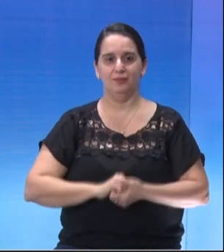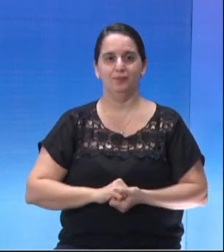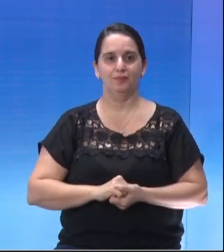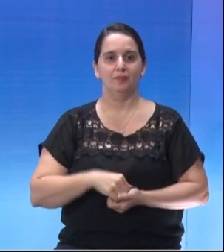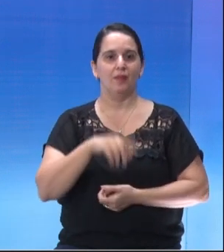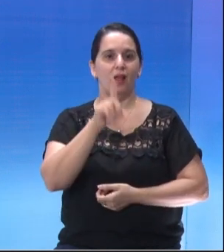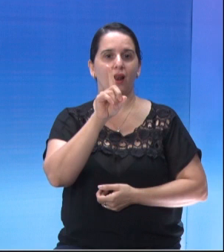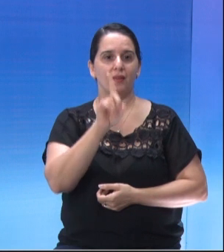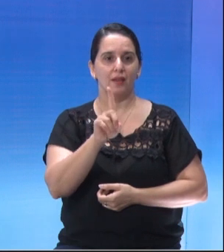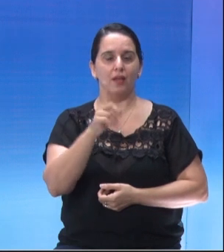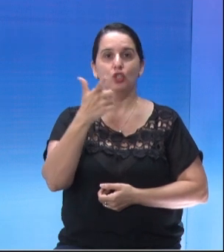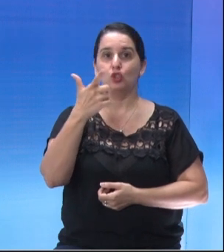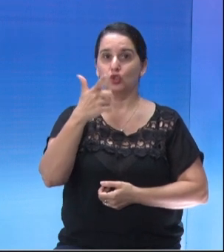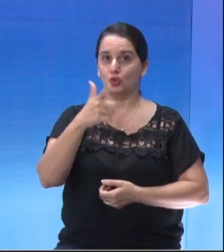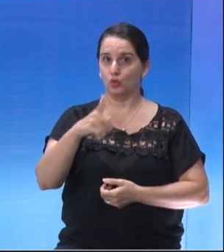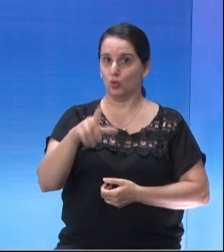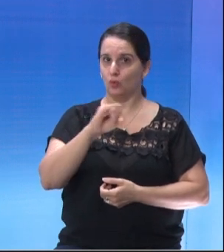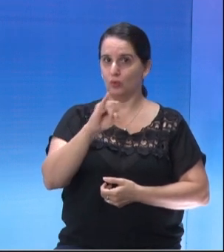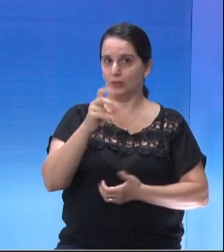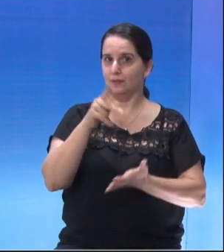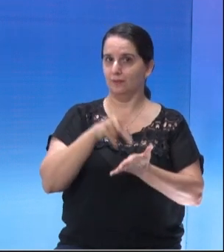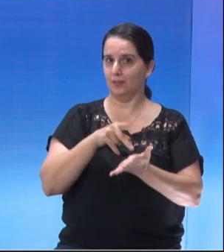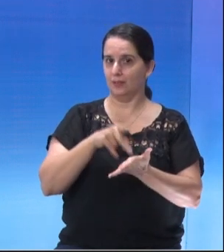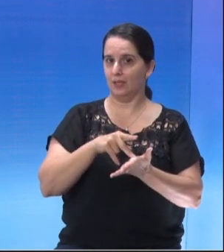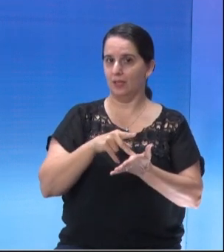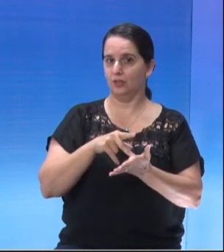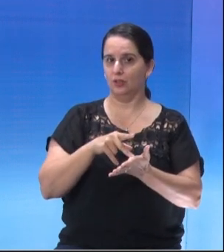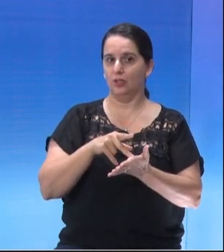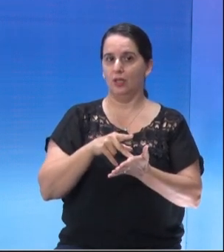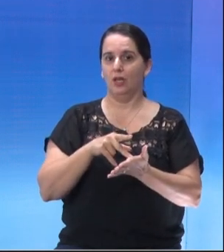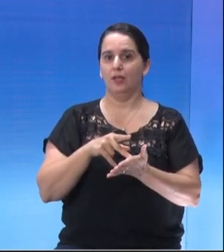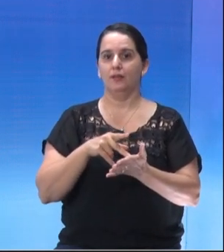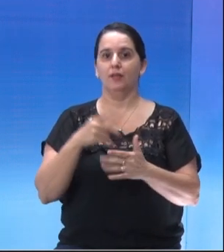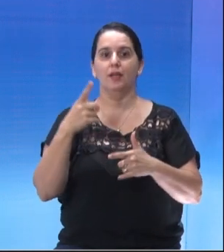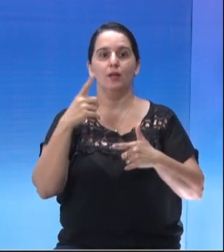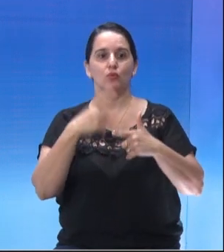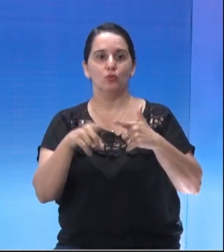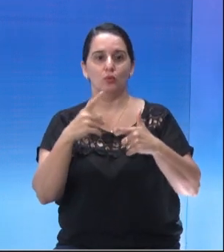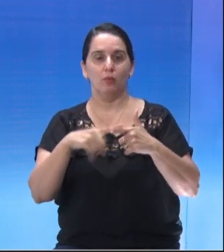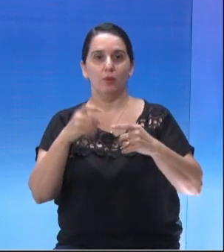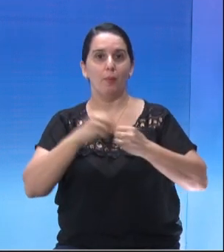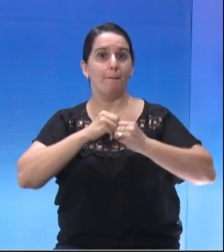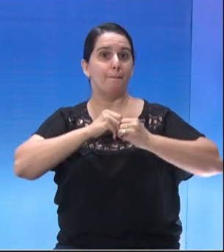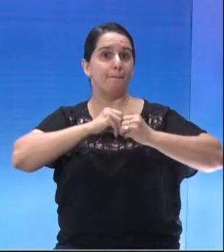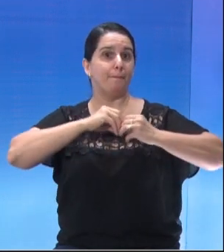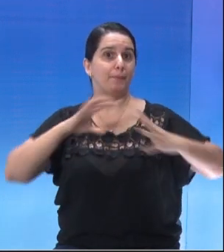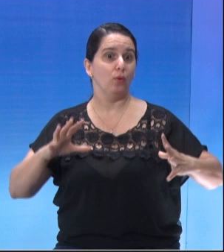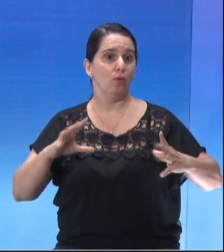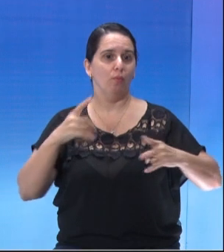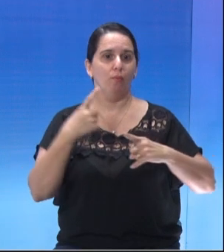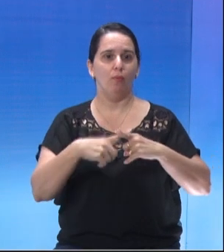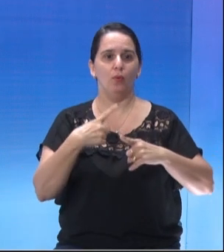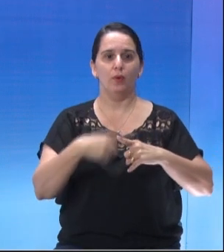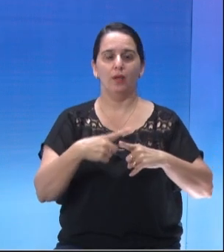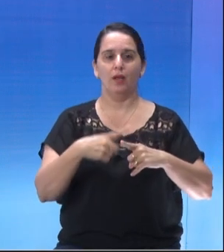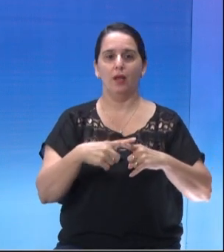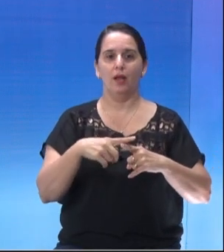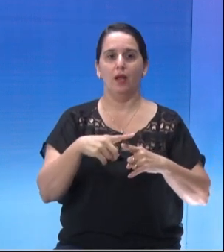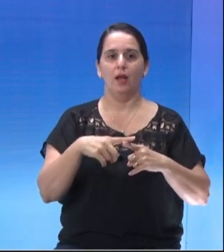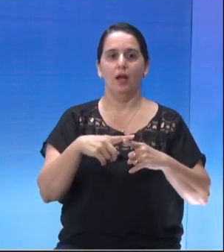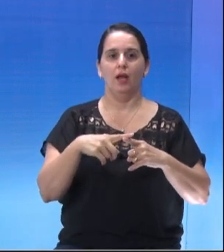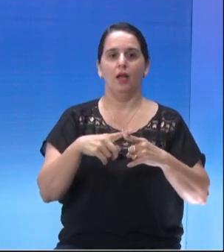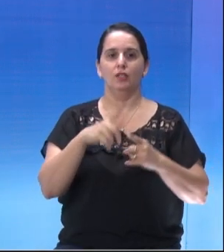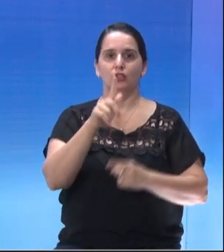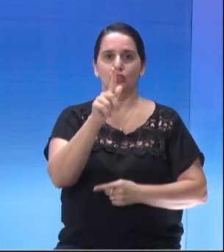D, novamente, se caso fosse verdade, estaríamos correndo o risco de explodir a nossa cozinha, pois